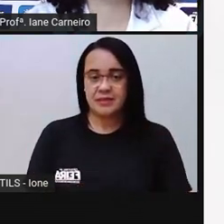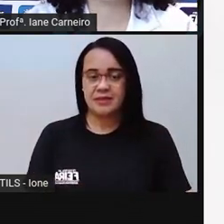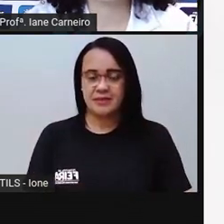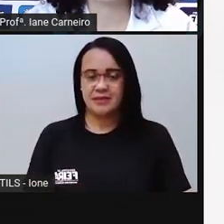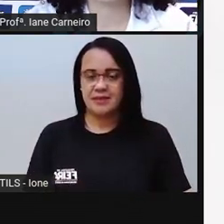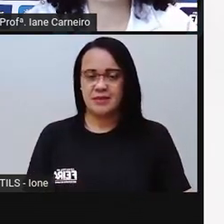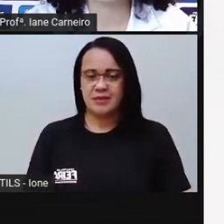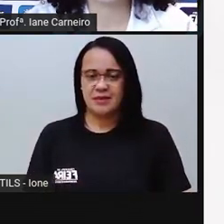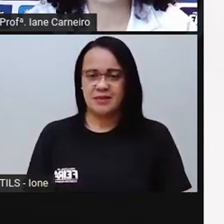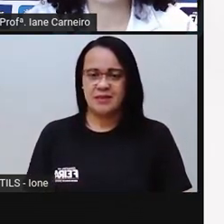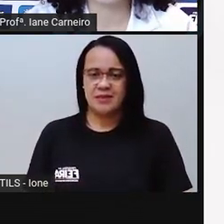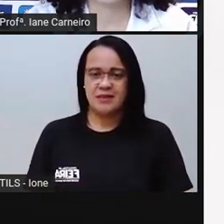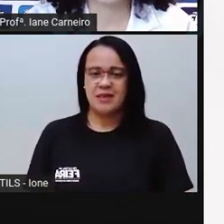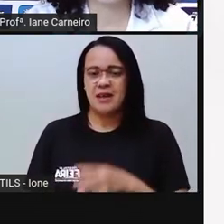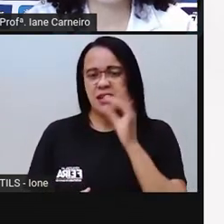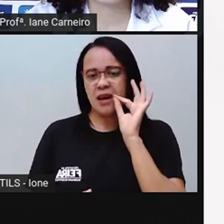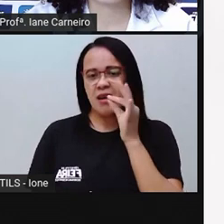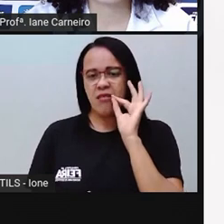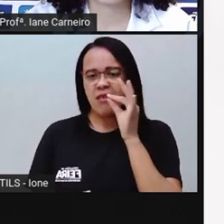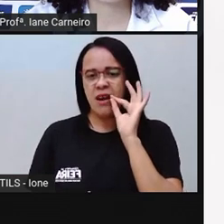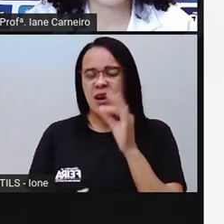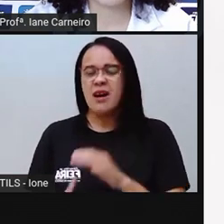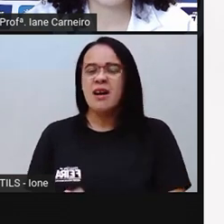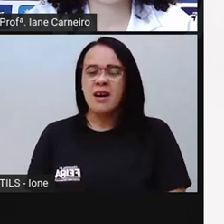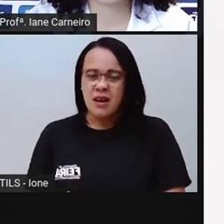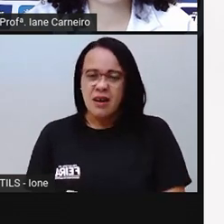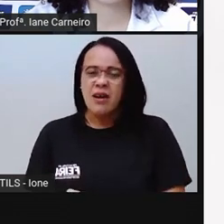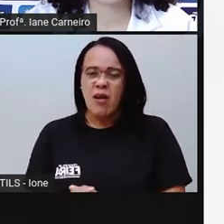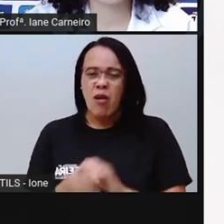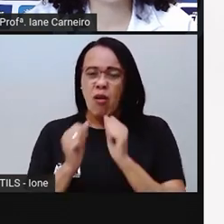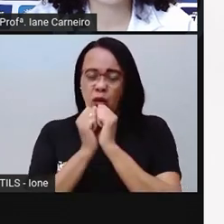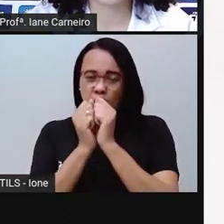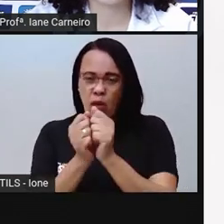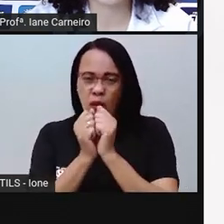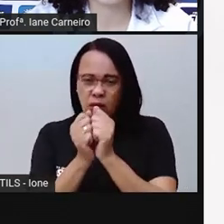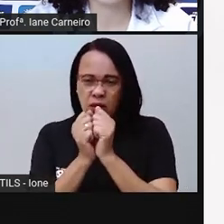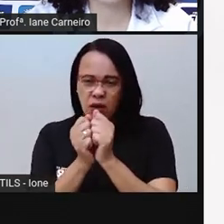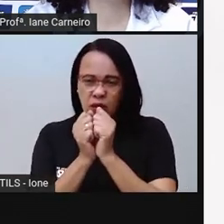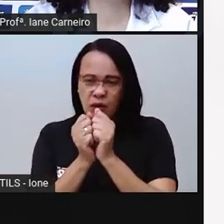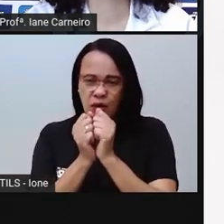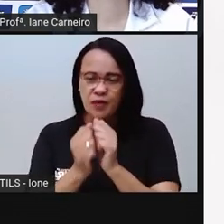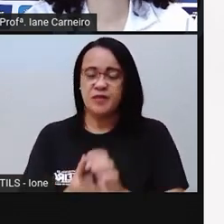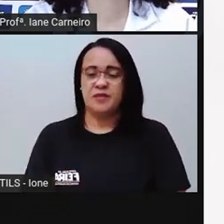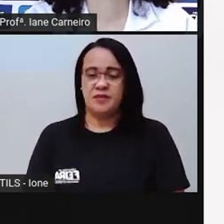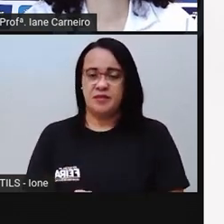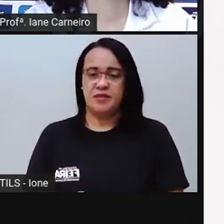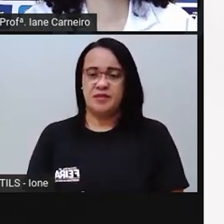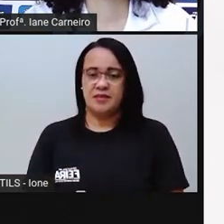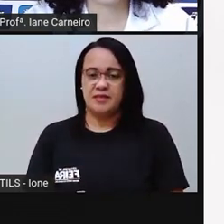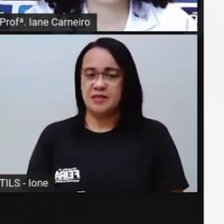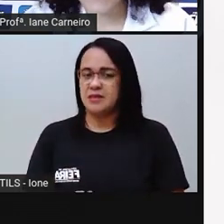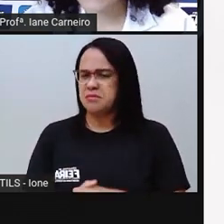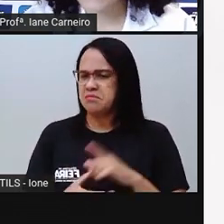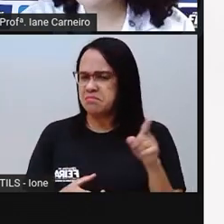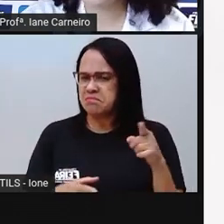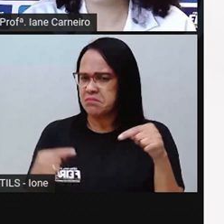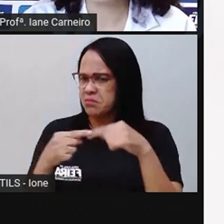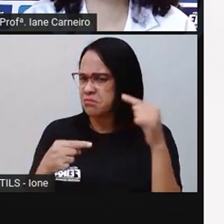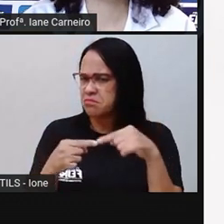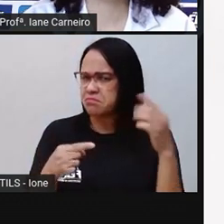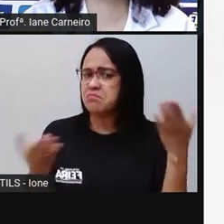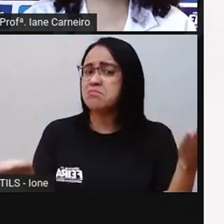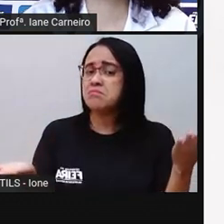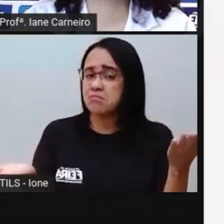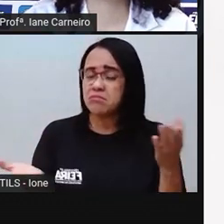Aqui, lê café com o quê? Com a doleta? Não, né?